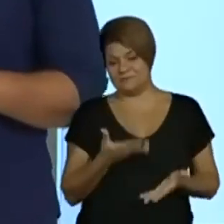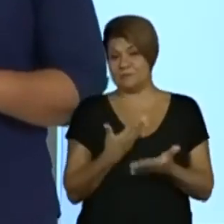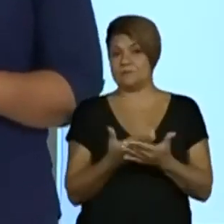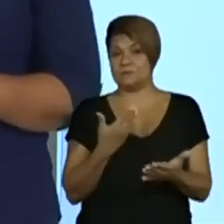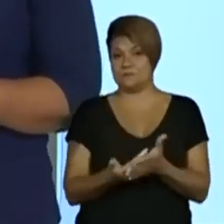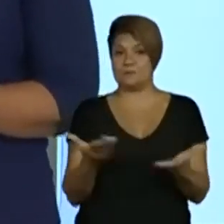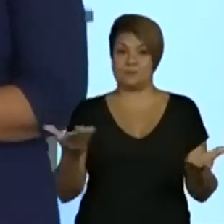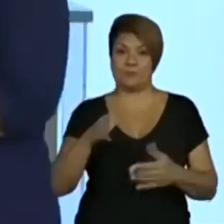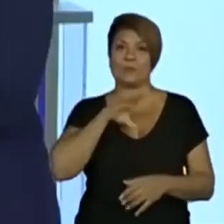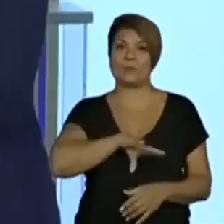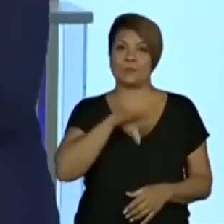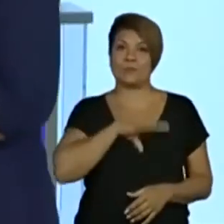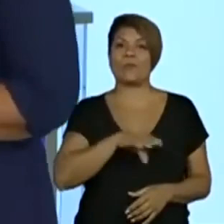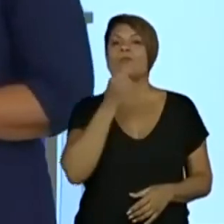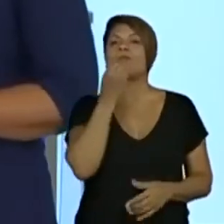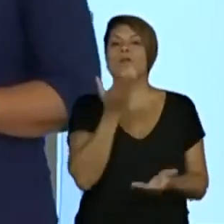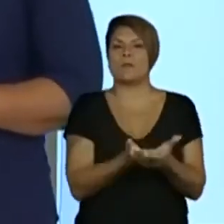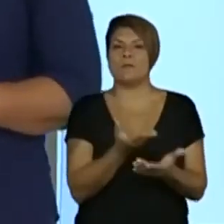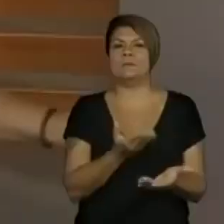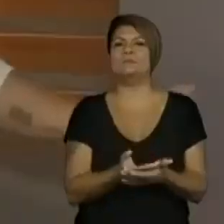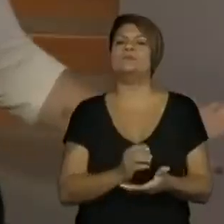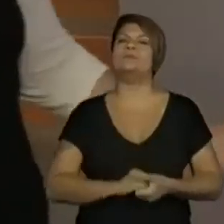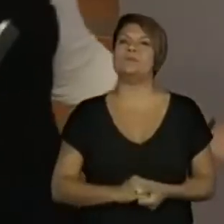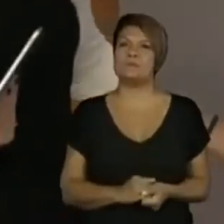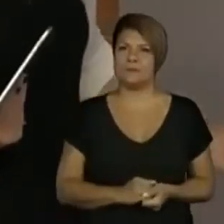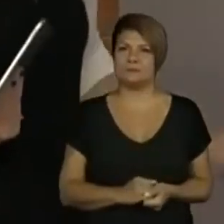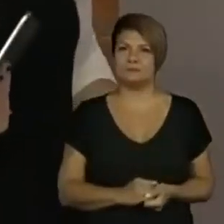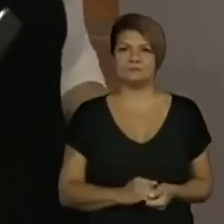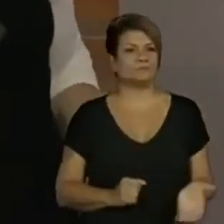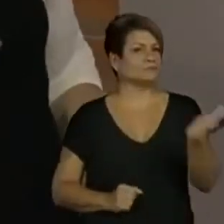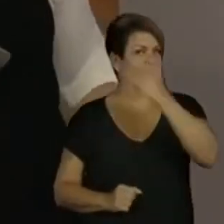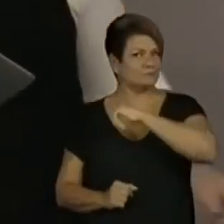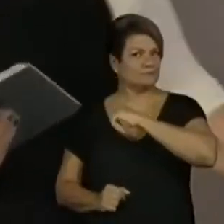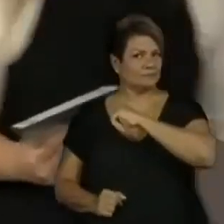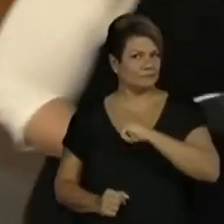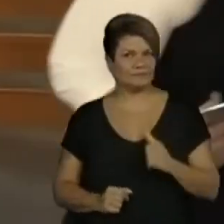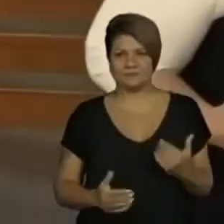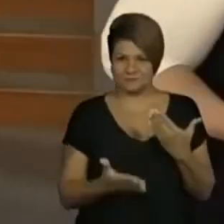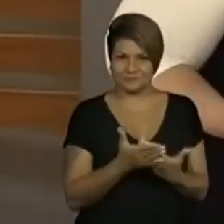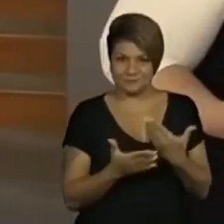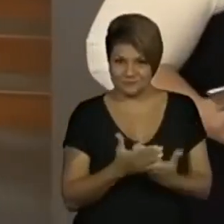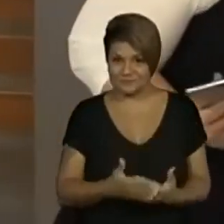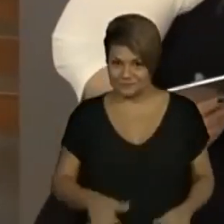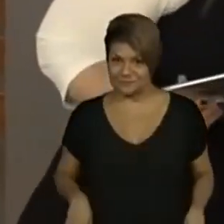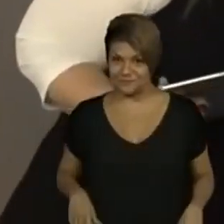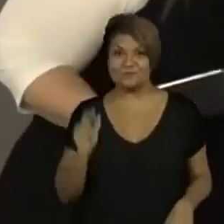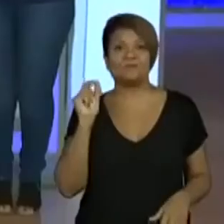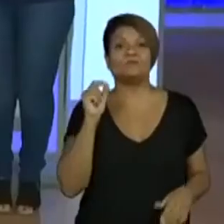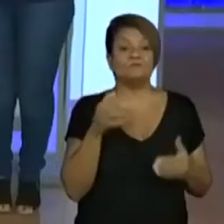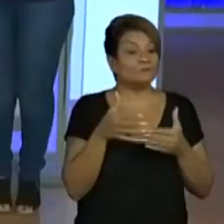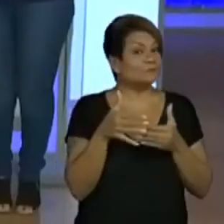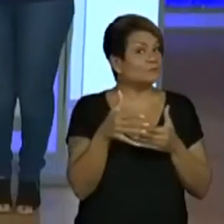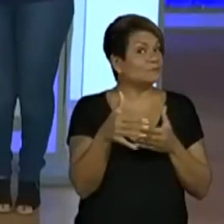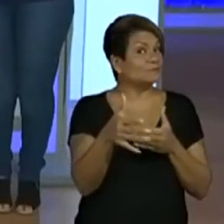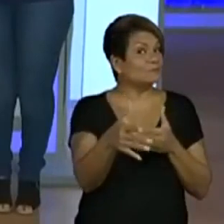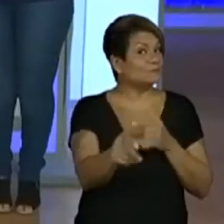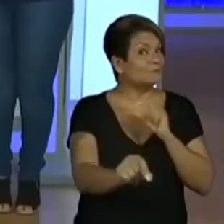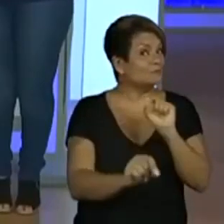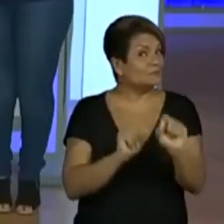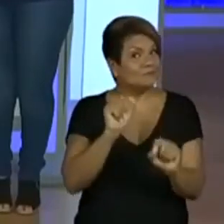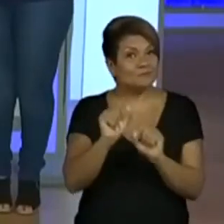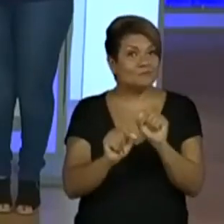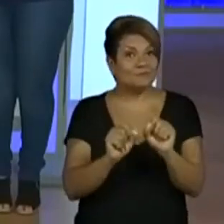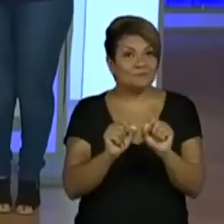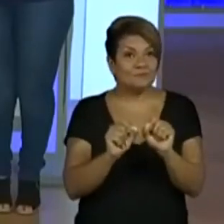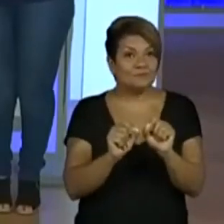de língua portuguesa. Boa aula, professora. Vamos para a nossa aula. Vamos descobrir o que, que vem pela frente aqui. Deixa eu pegar a